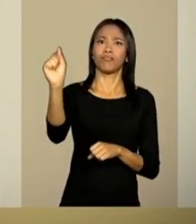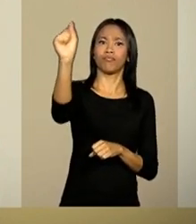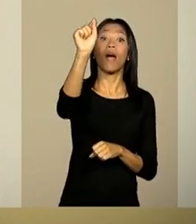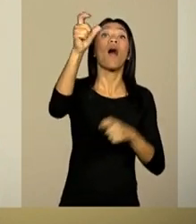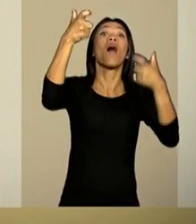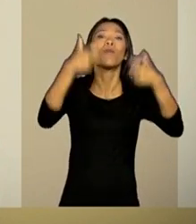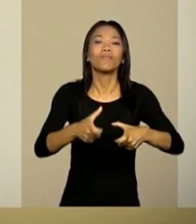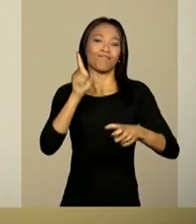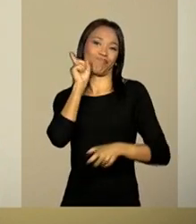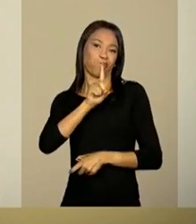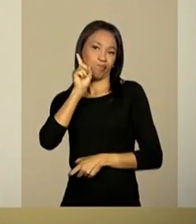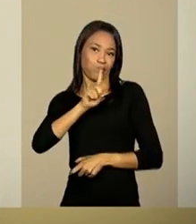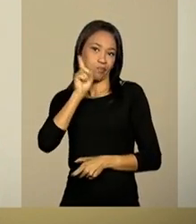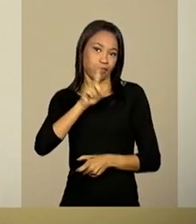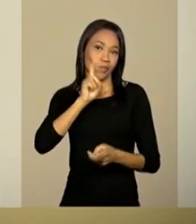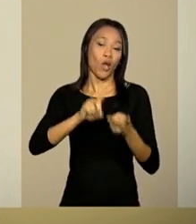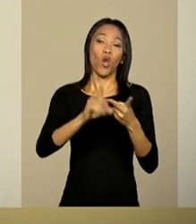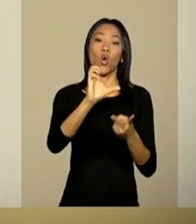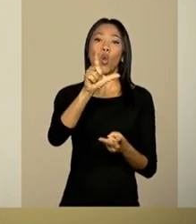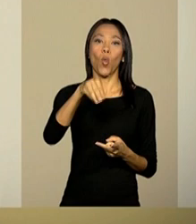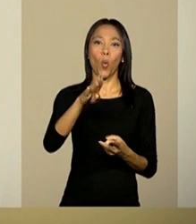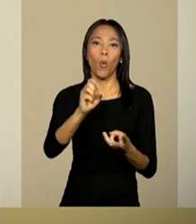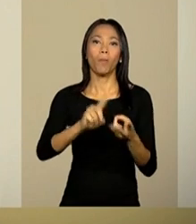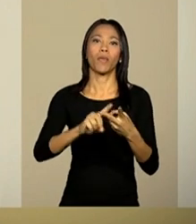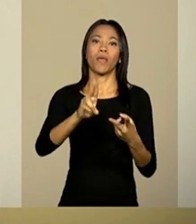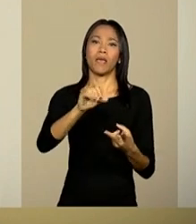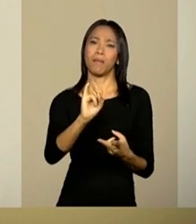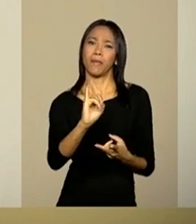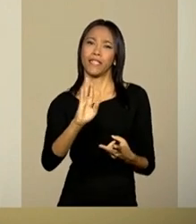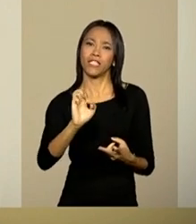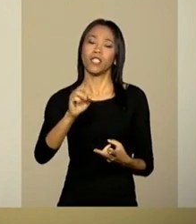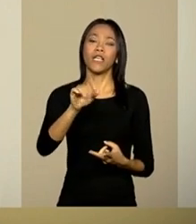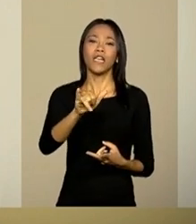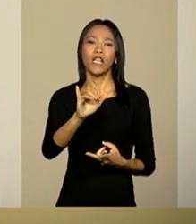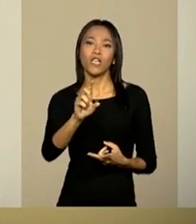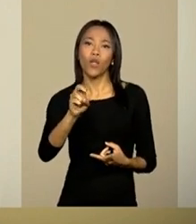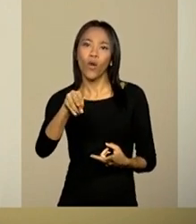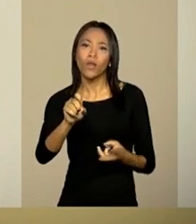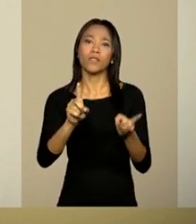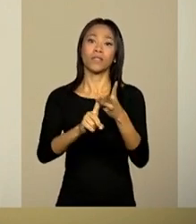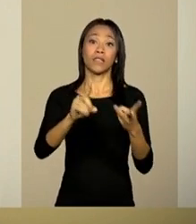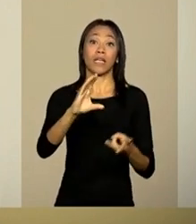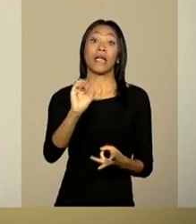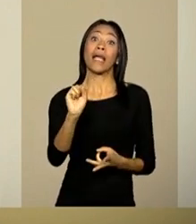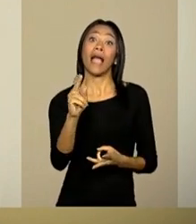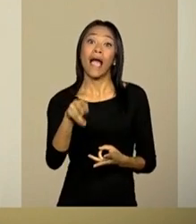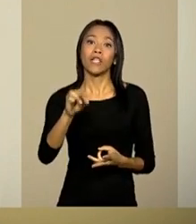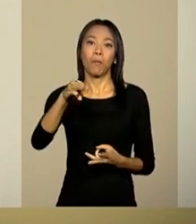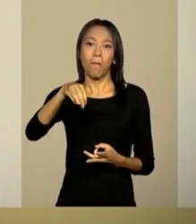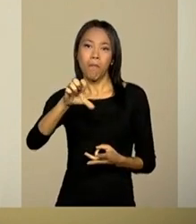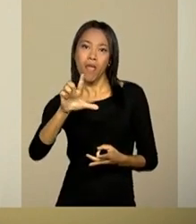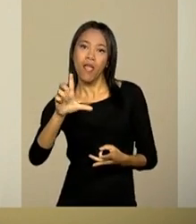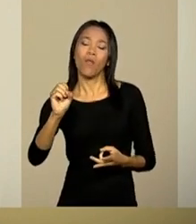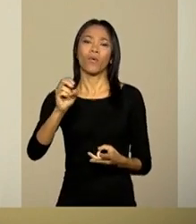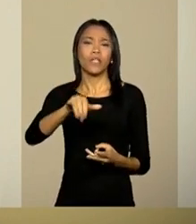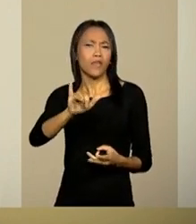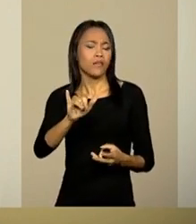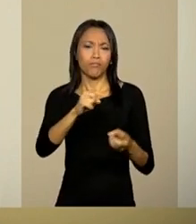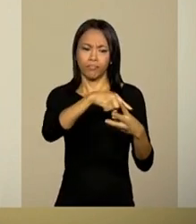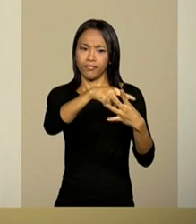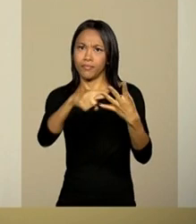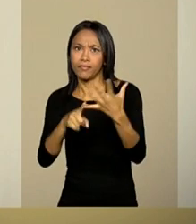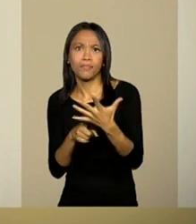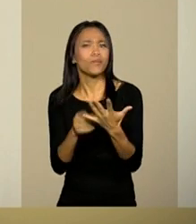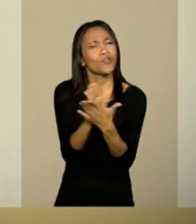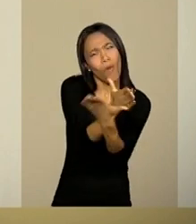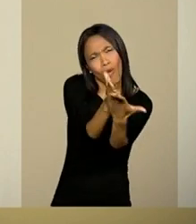Unidos como Harvard Colúmbia MIT illinois Stanford carn Melon e ael só para